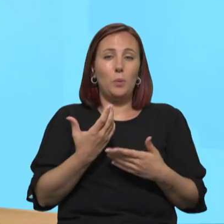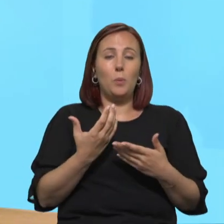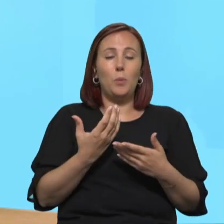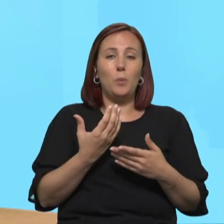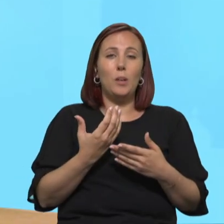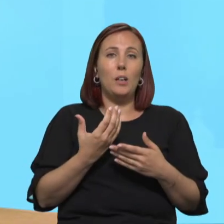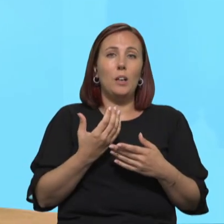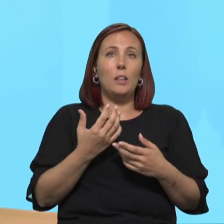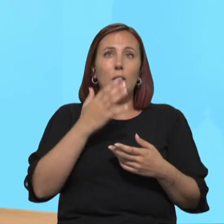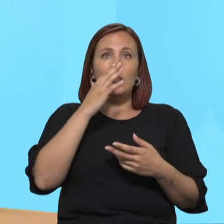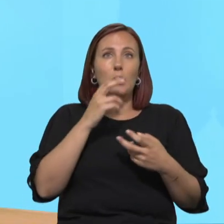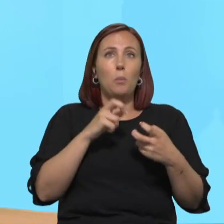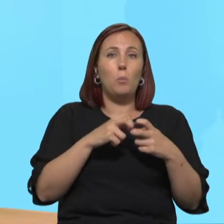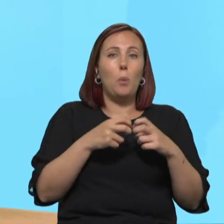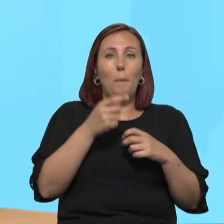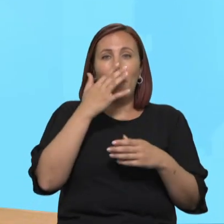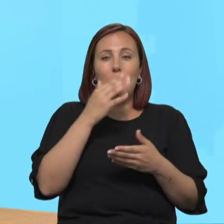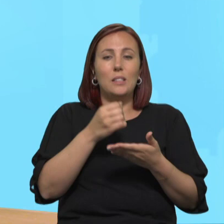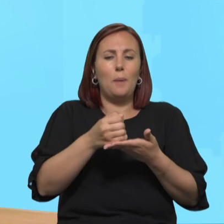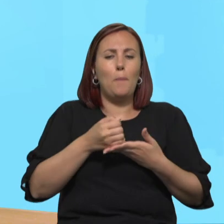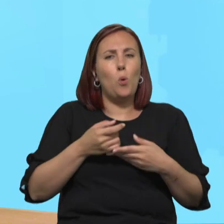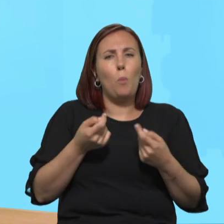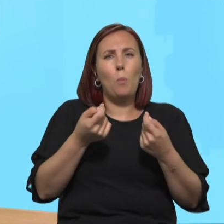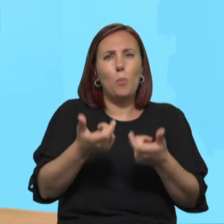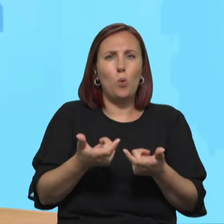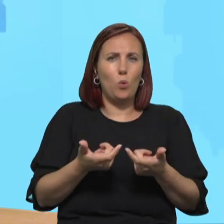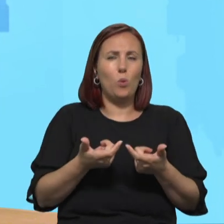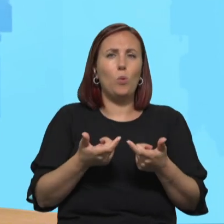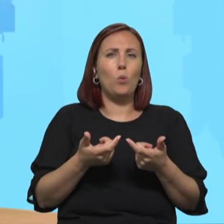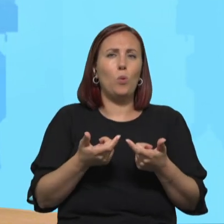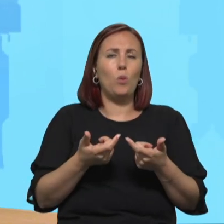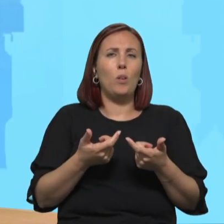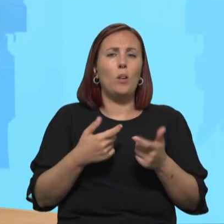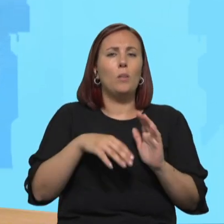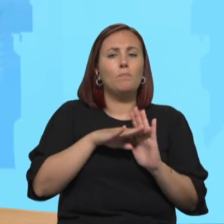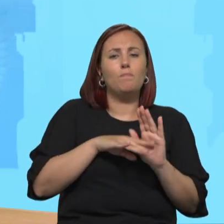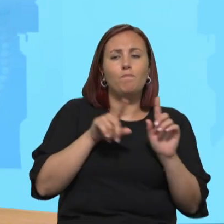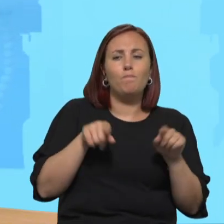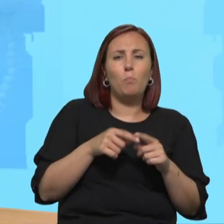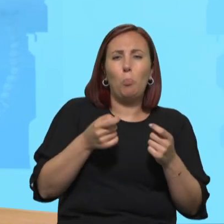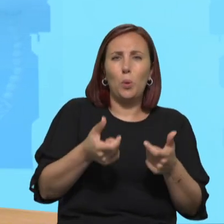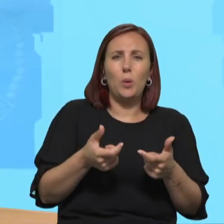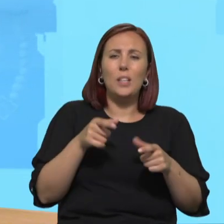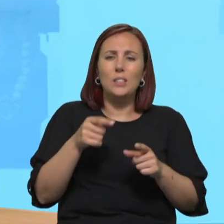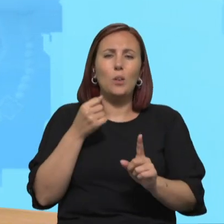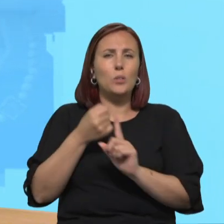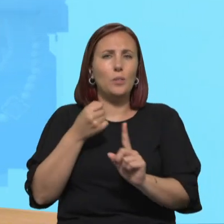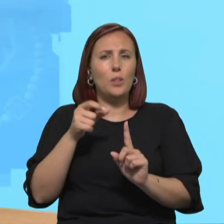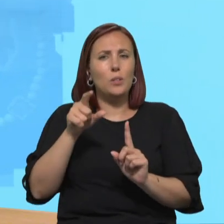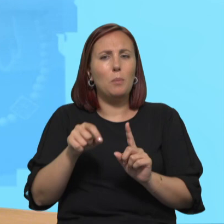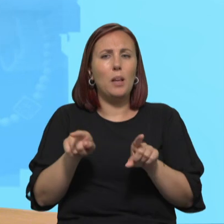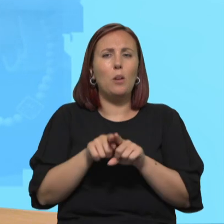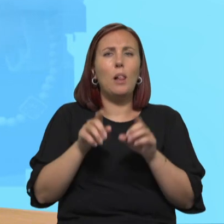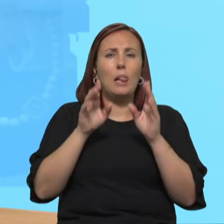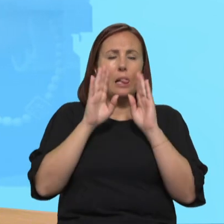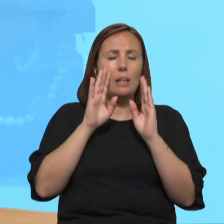perante algum problema com pouco apoio ou pouco enquadramento. Isto é um desafio que a LOC também vai estando atenta, é uma leitura que se